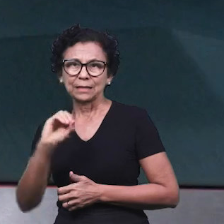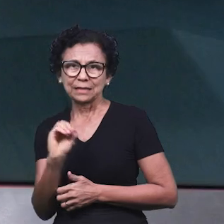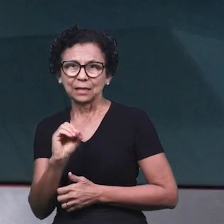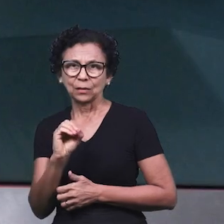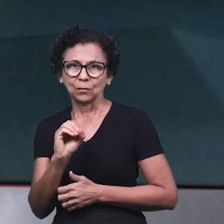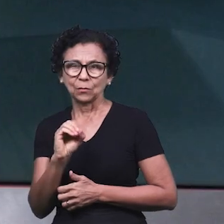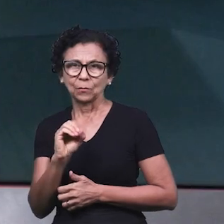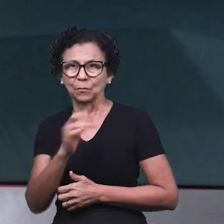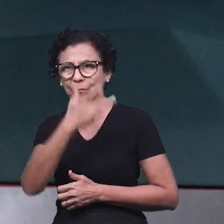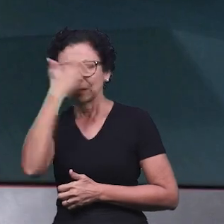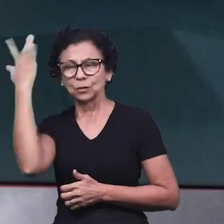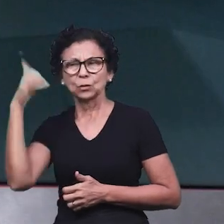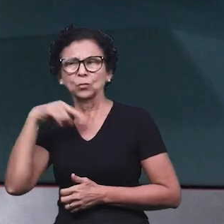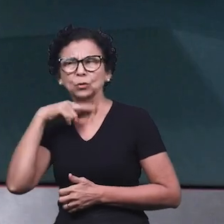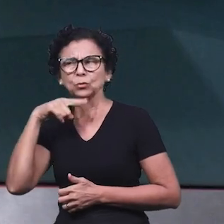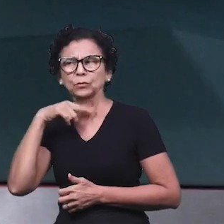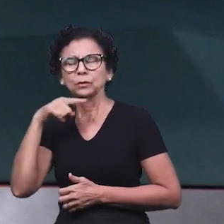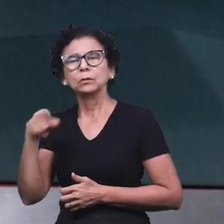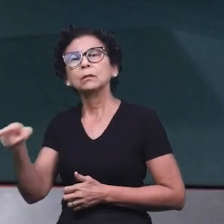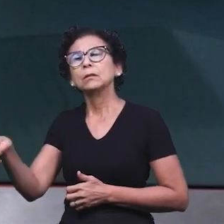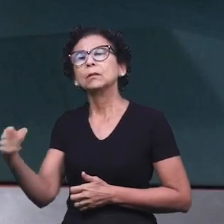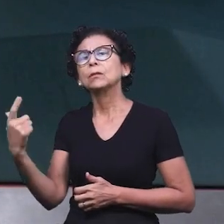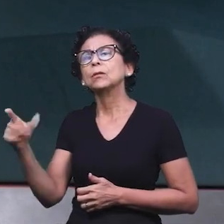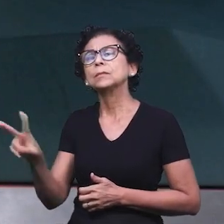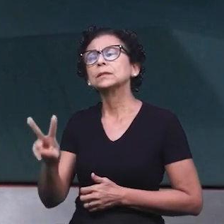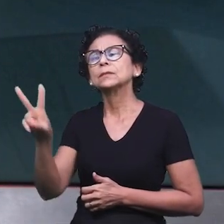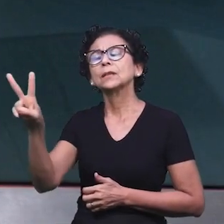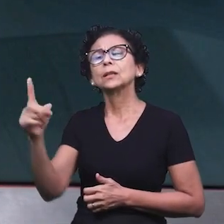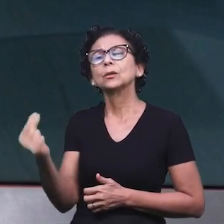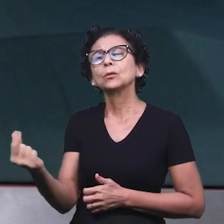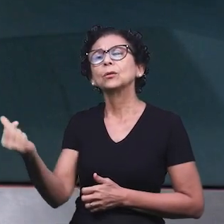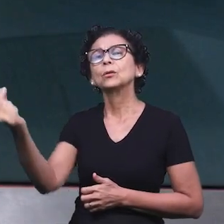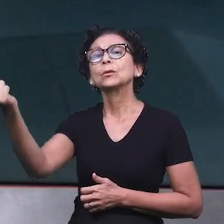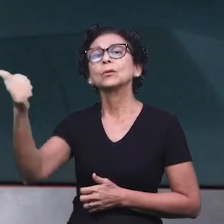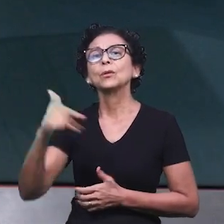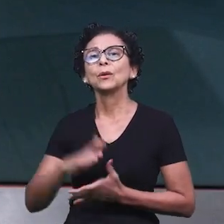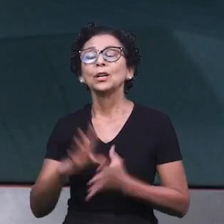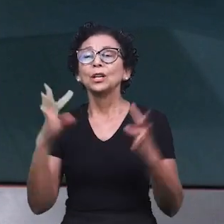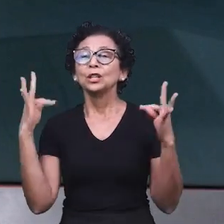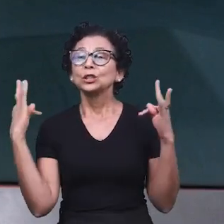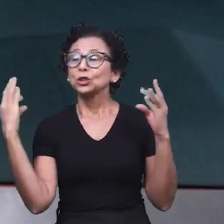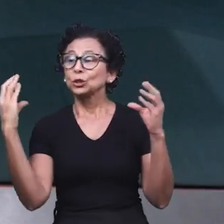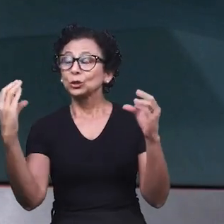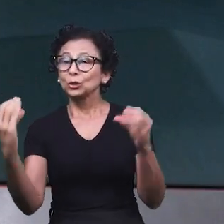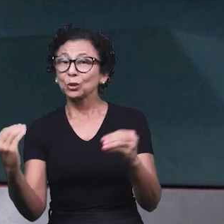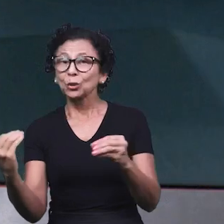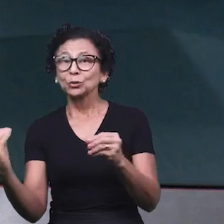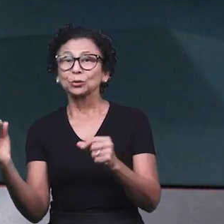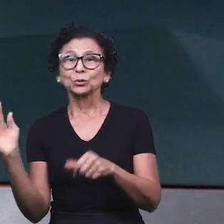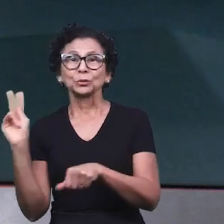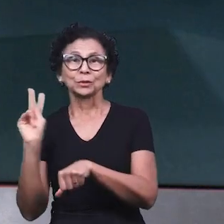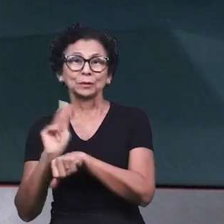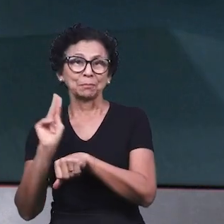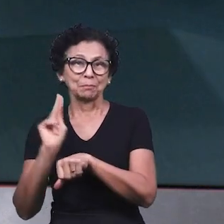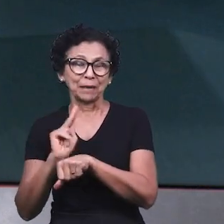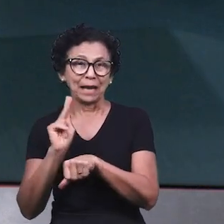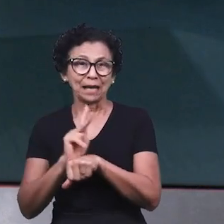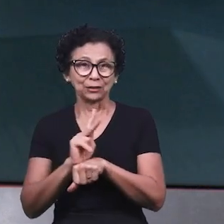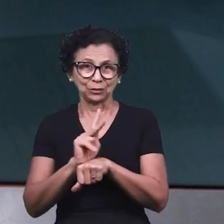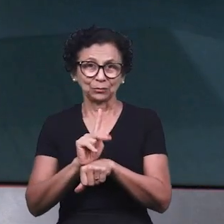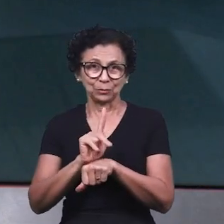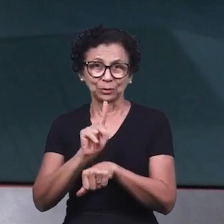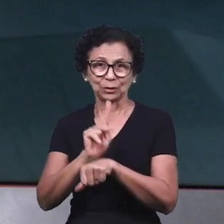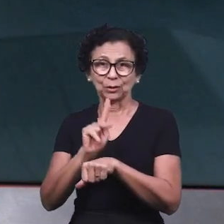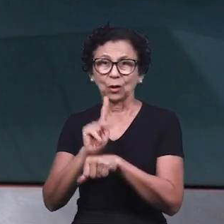devedores duvidosos. De onde sai esse valor? De todos os empréstimos que ele faz, ou